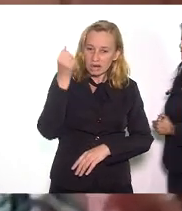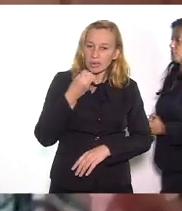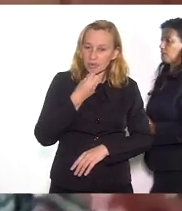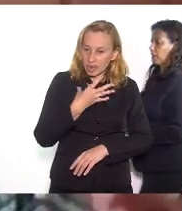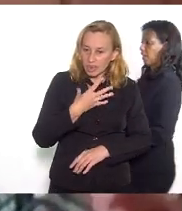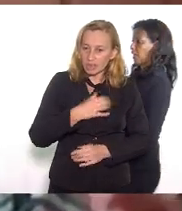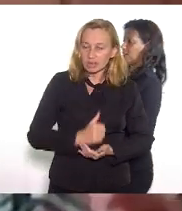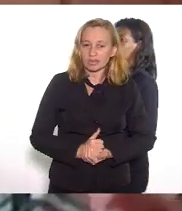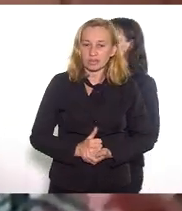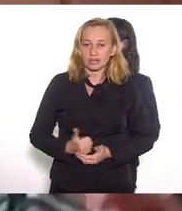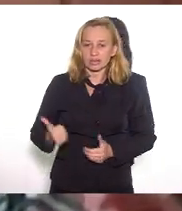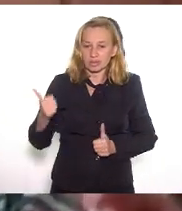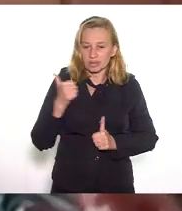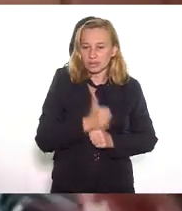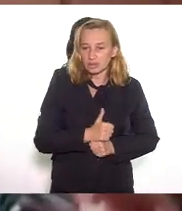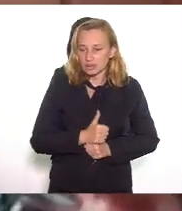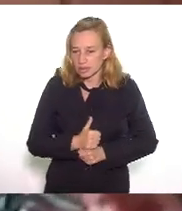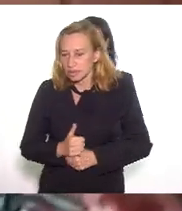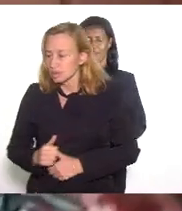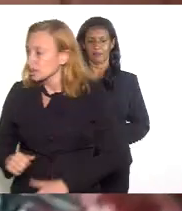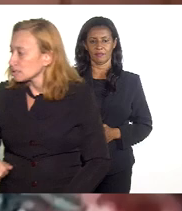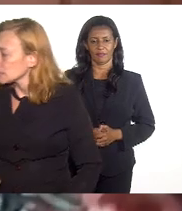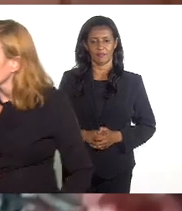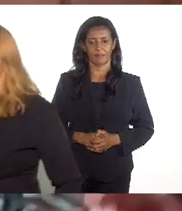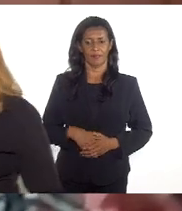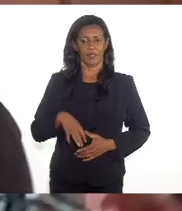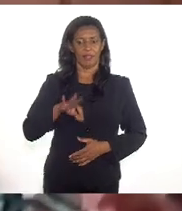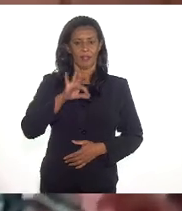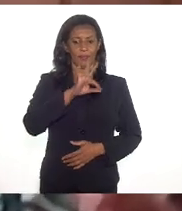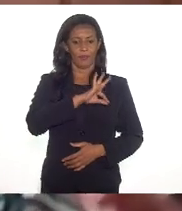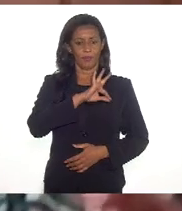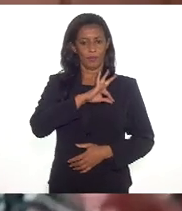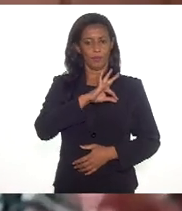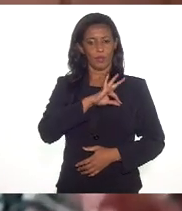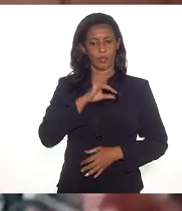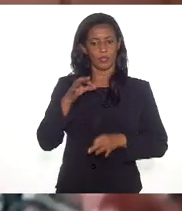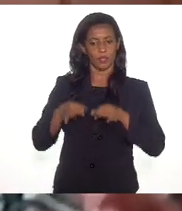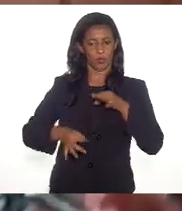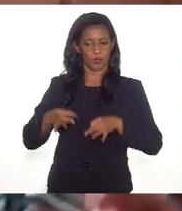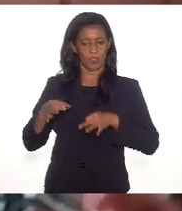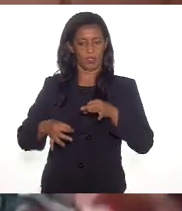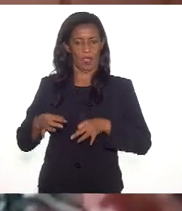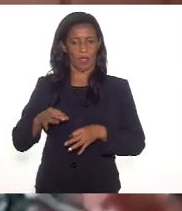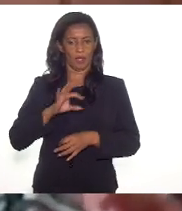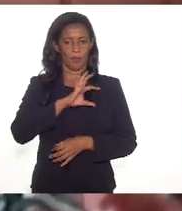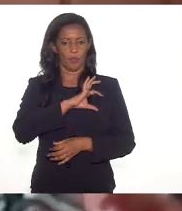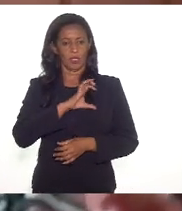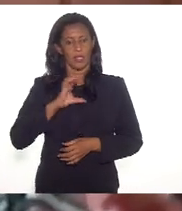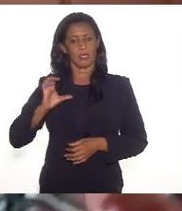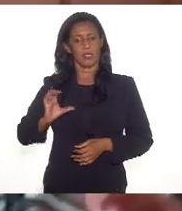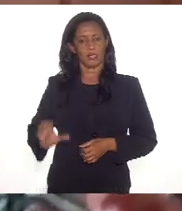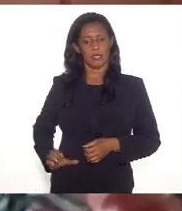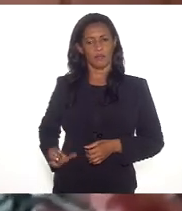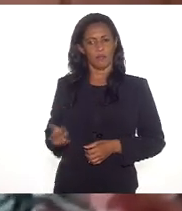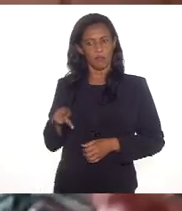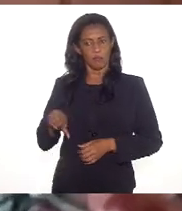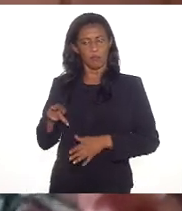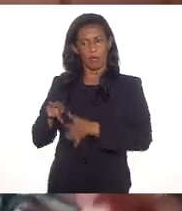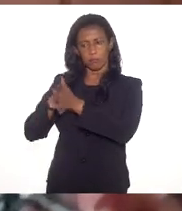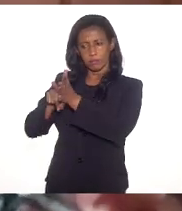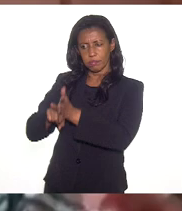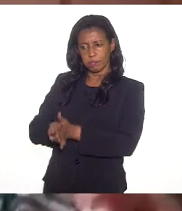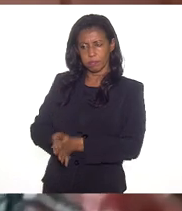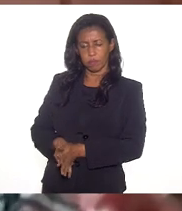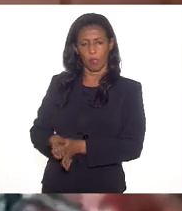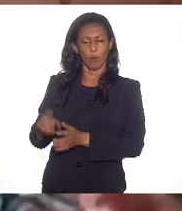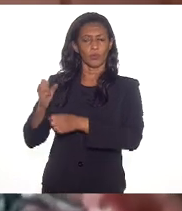está falando, né, das prerrogativas da Polícia Judiciária, da Polícia Civil na investigação, o quanto, ao